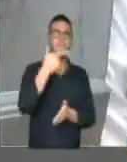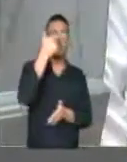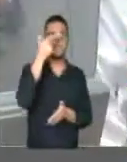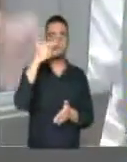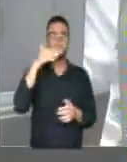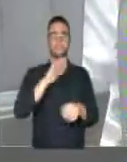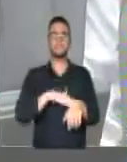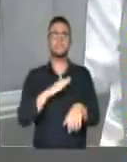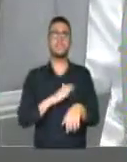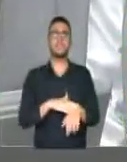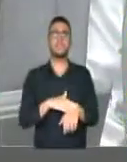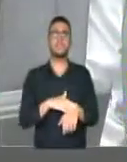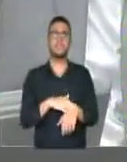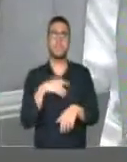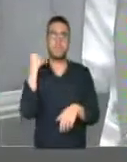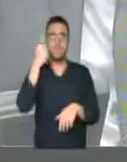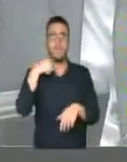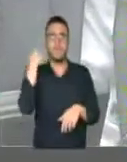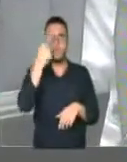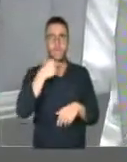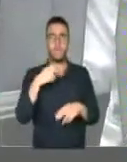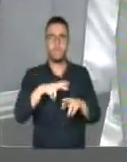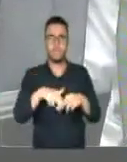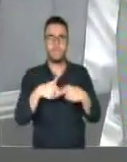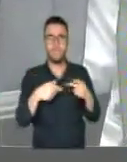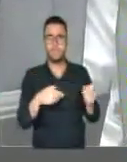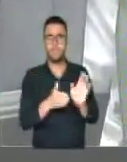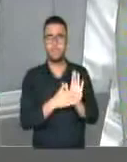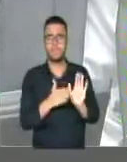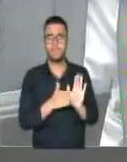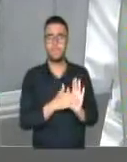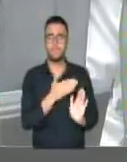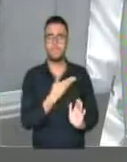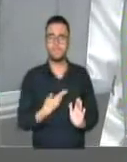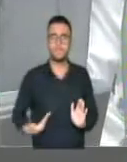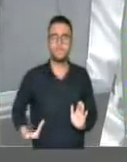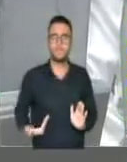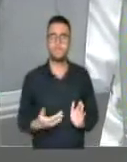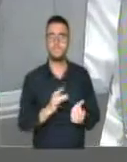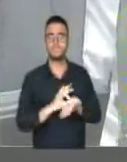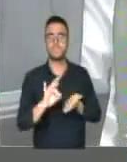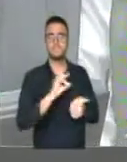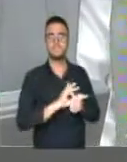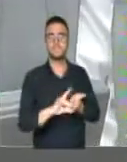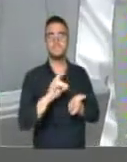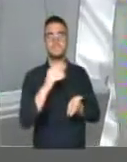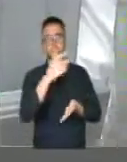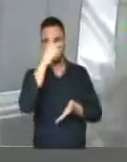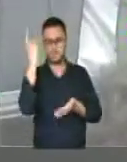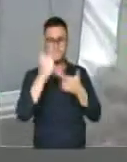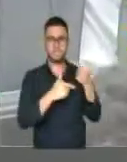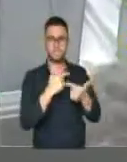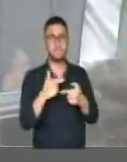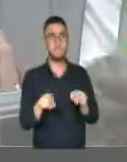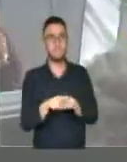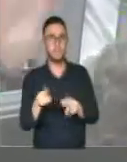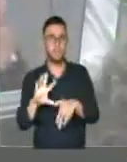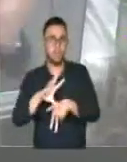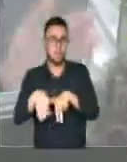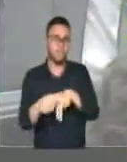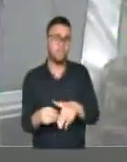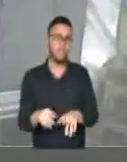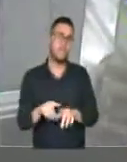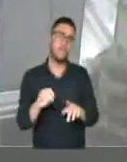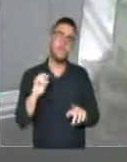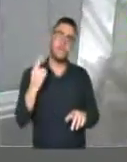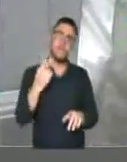almoço, graças à proposta desse governo inimigo dos trabalhadores e corrupto, ou o